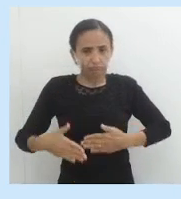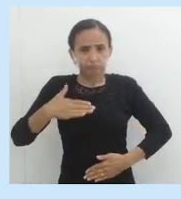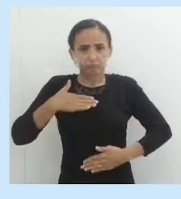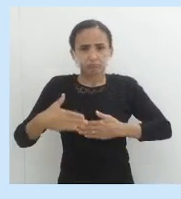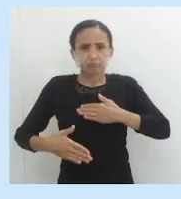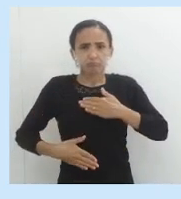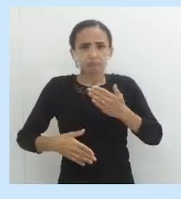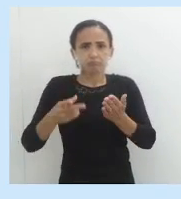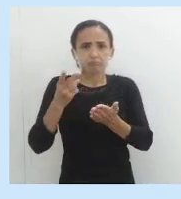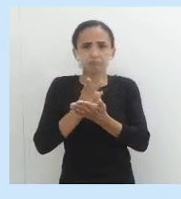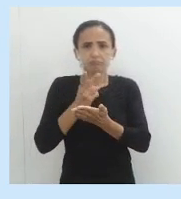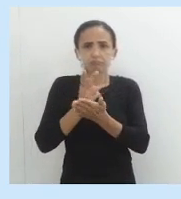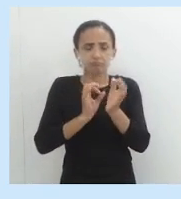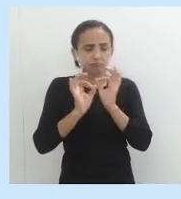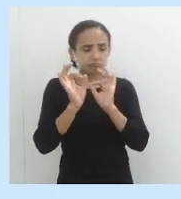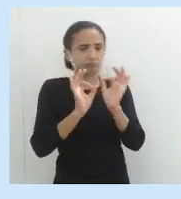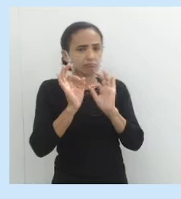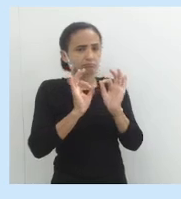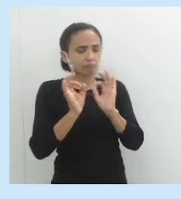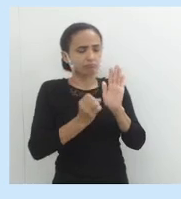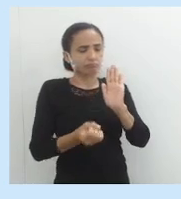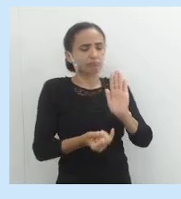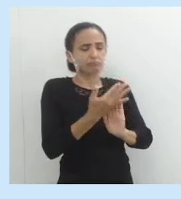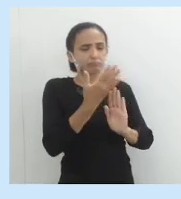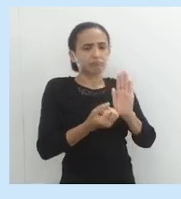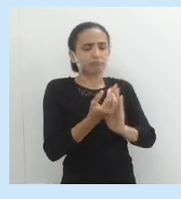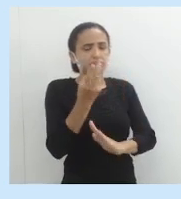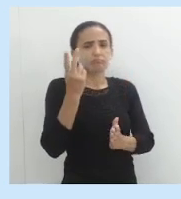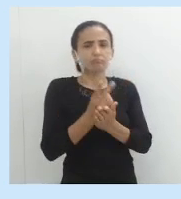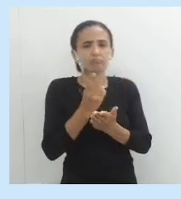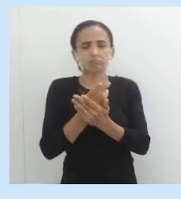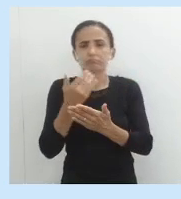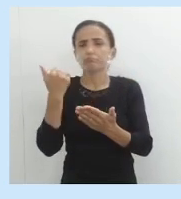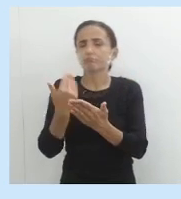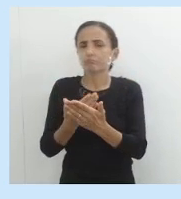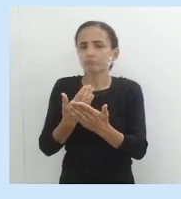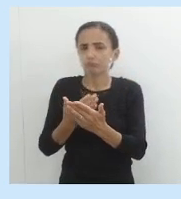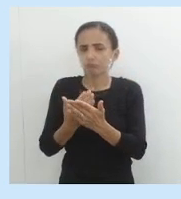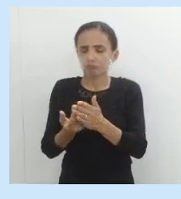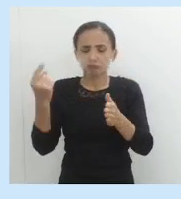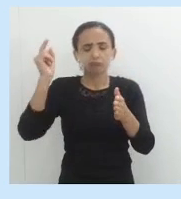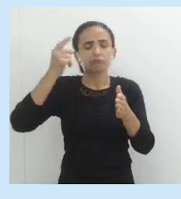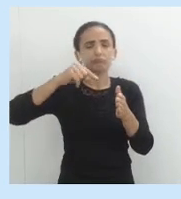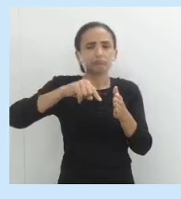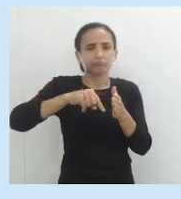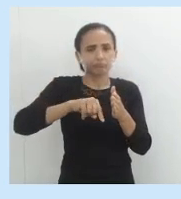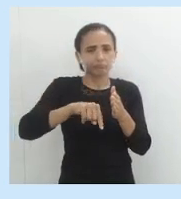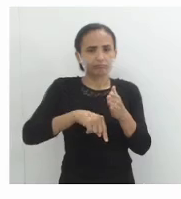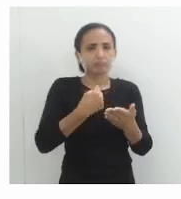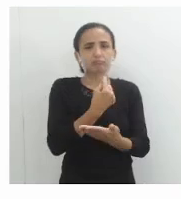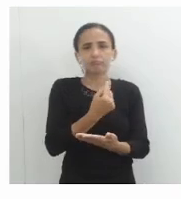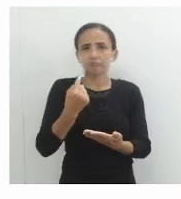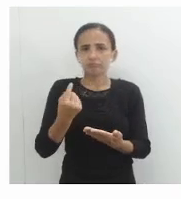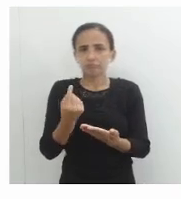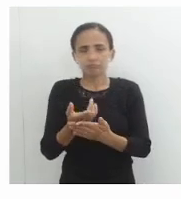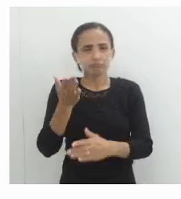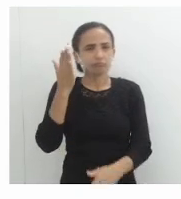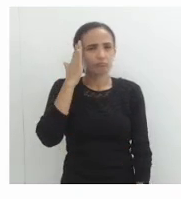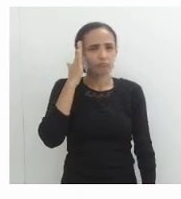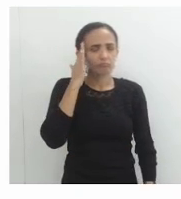para até criar suas esculturas, eles tinham um estudo, né, mais profundo da sua arte, né? Então,